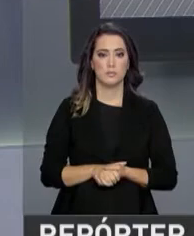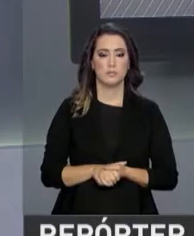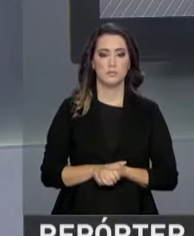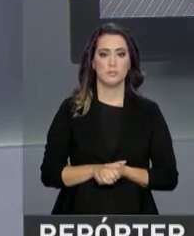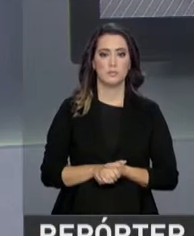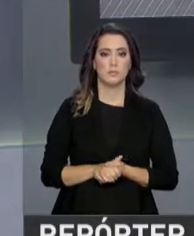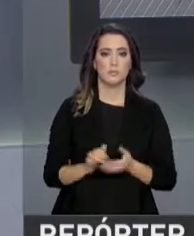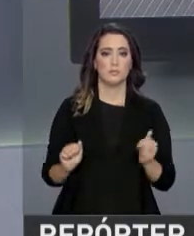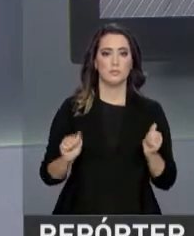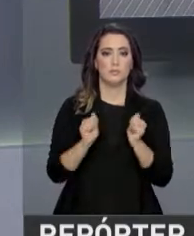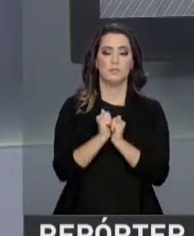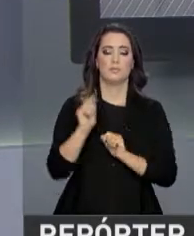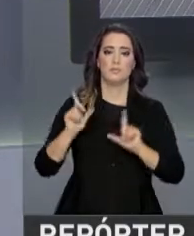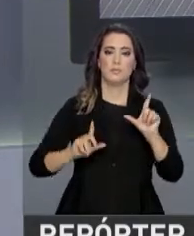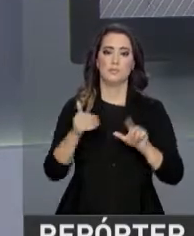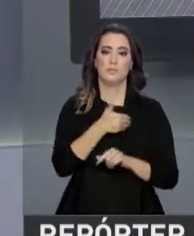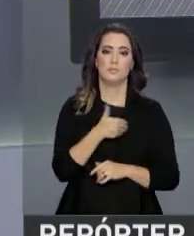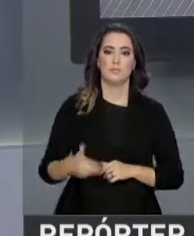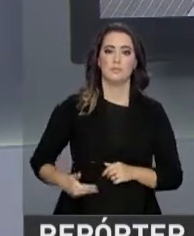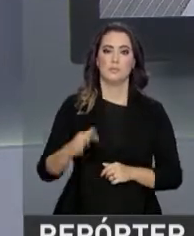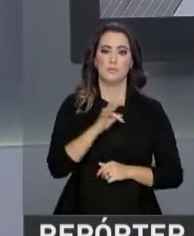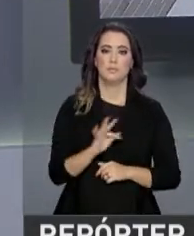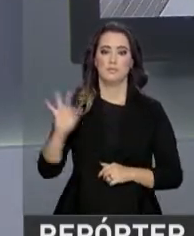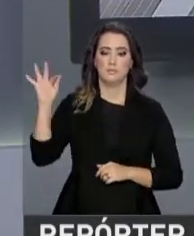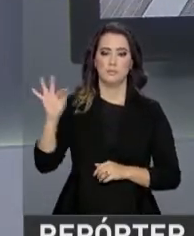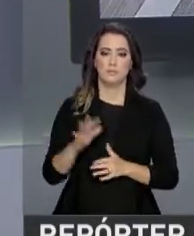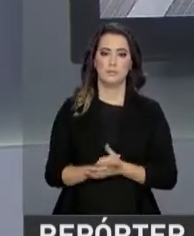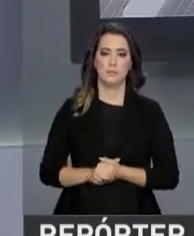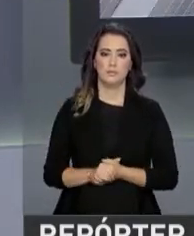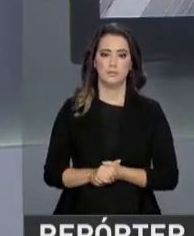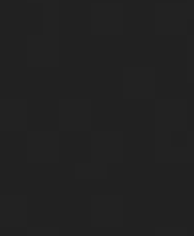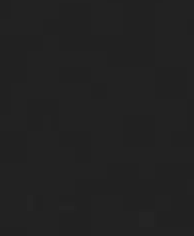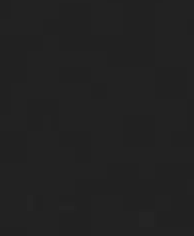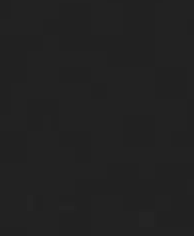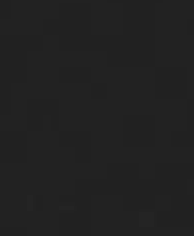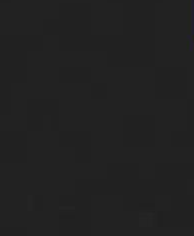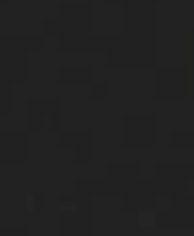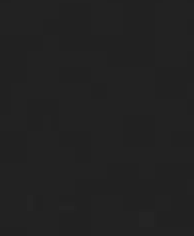internet continue com a gente na nbr a tv do governo federal